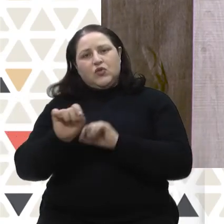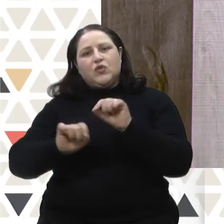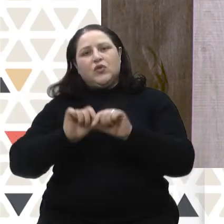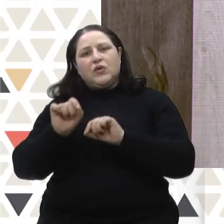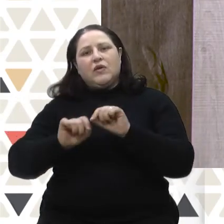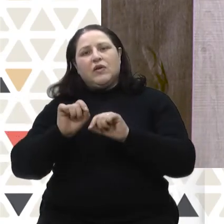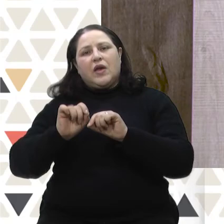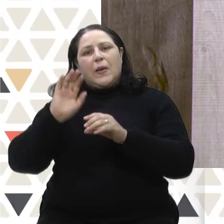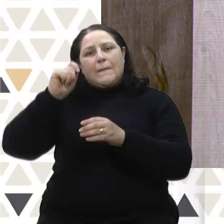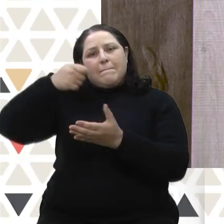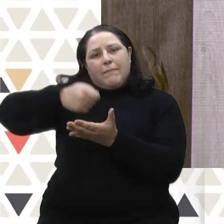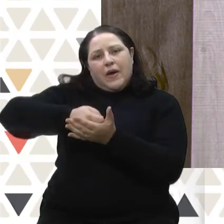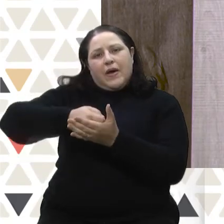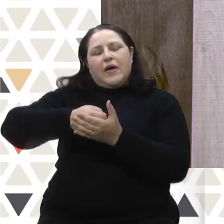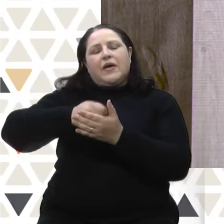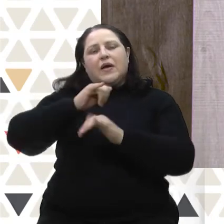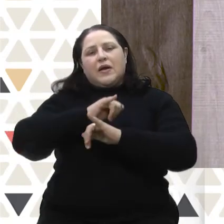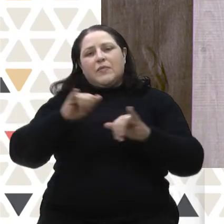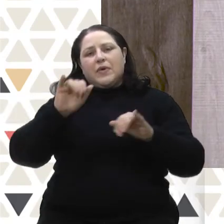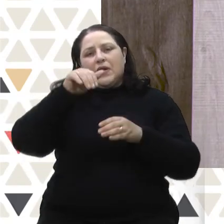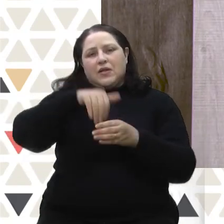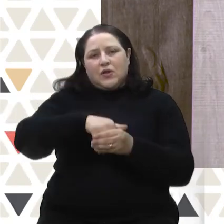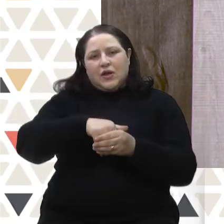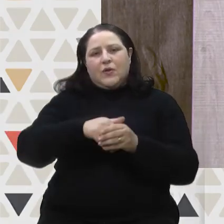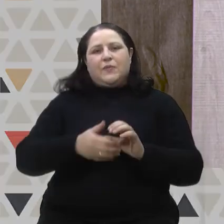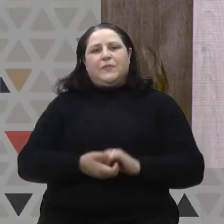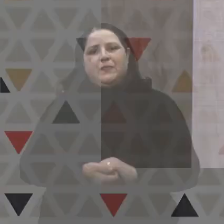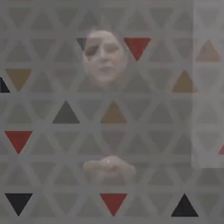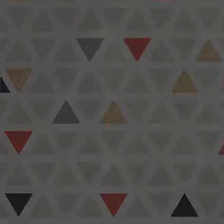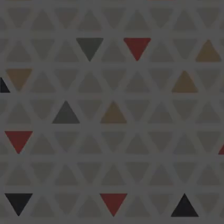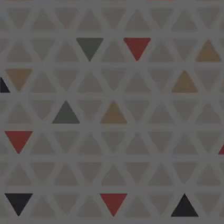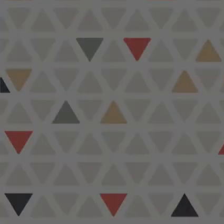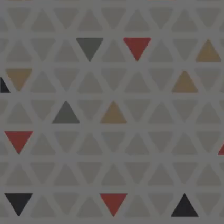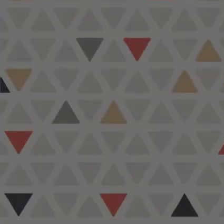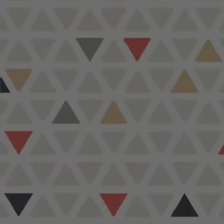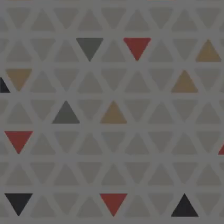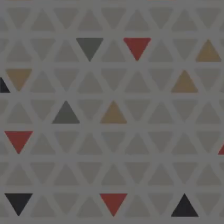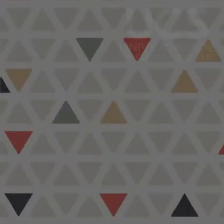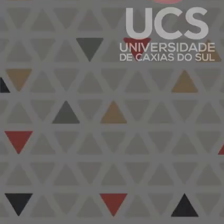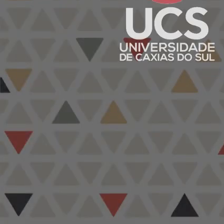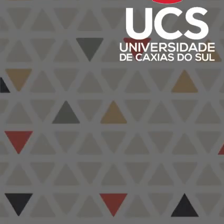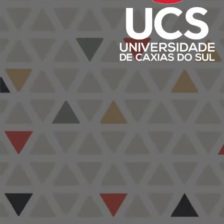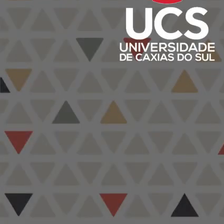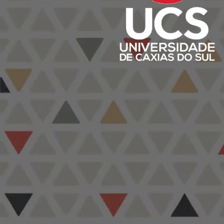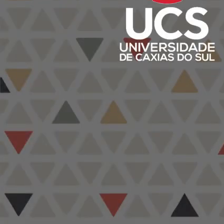Te encontramos lá. Até! Nosso voto, nossa voz.